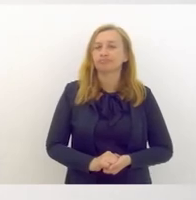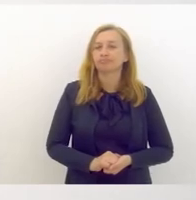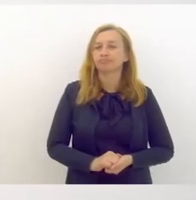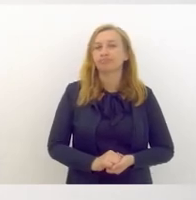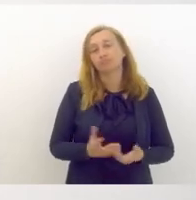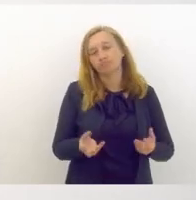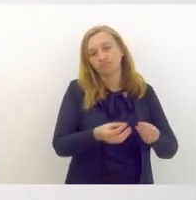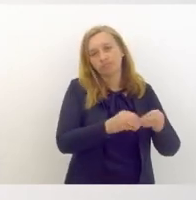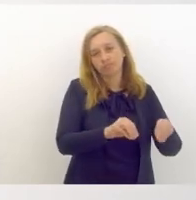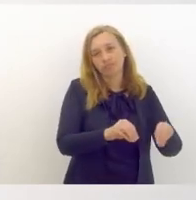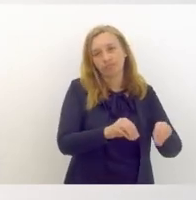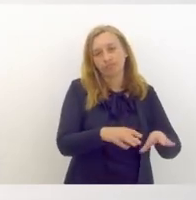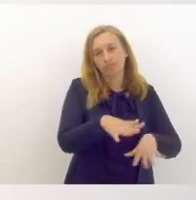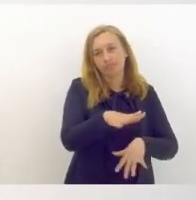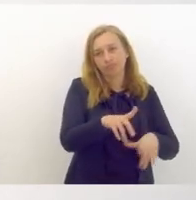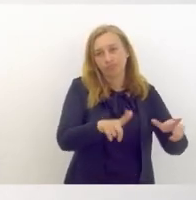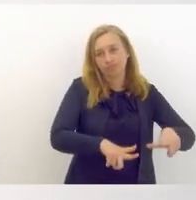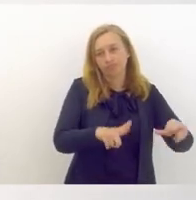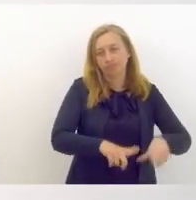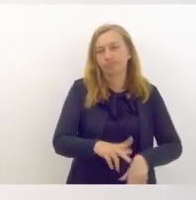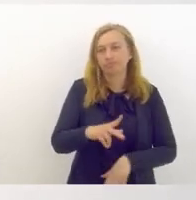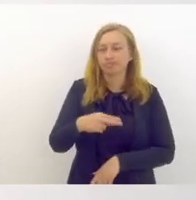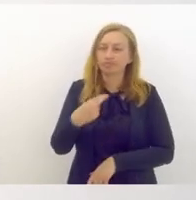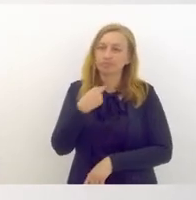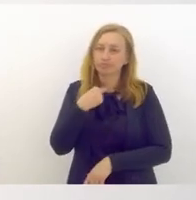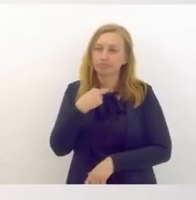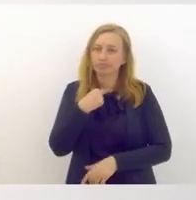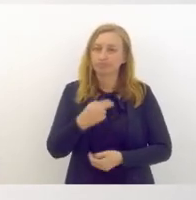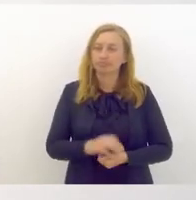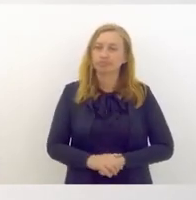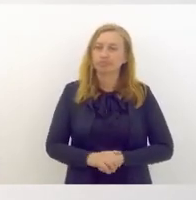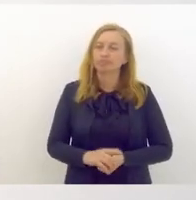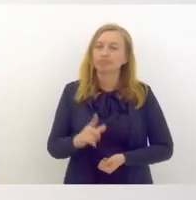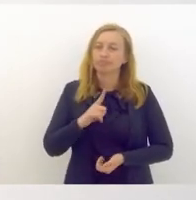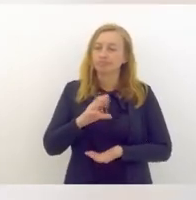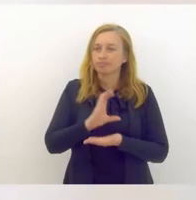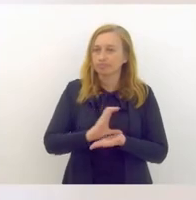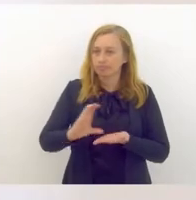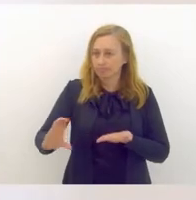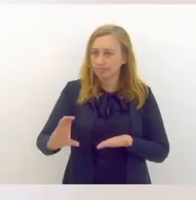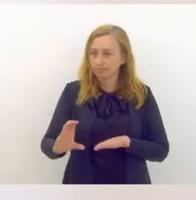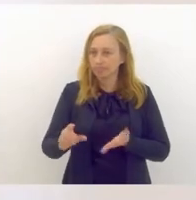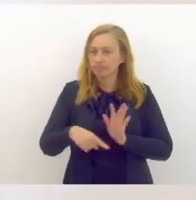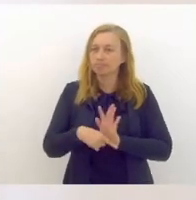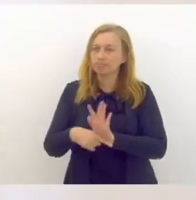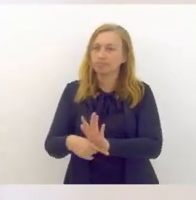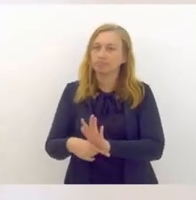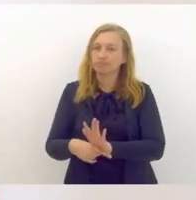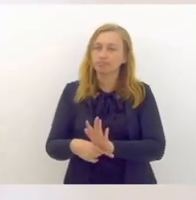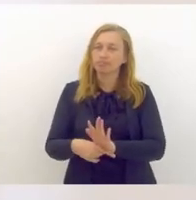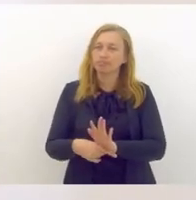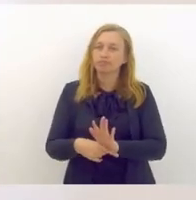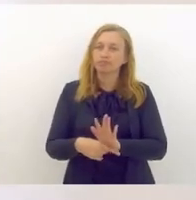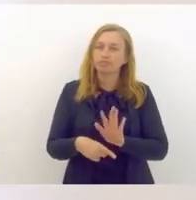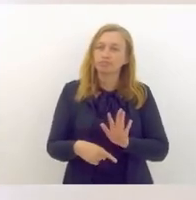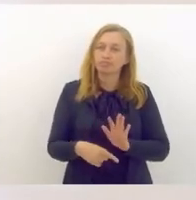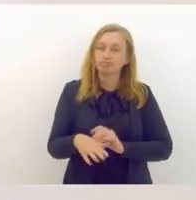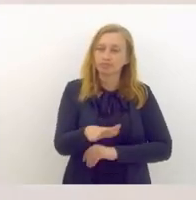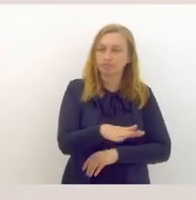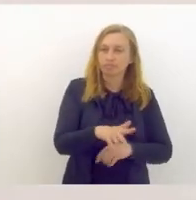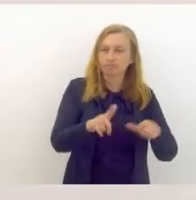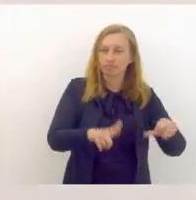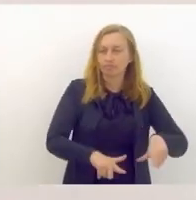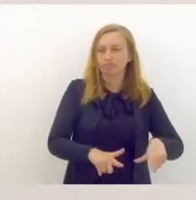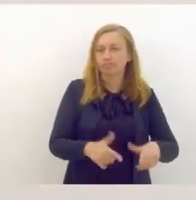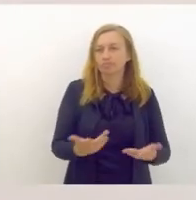prejudicial à proteção, porque traz verba, traz recurso para ajudar a recuperar essa área. E quando for